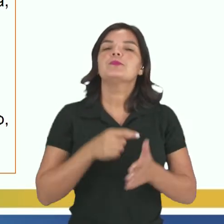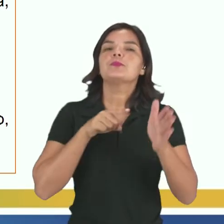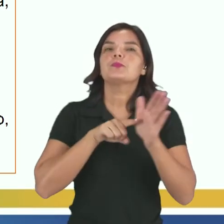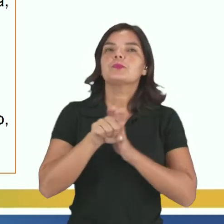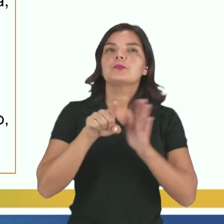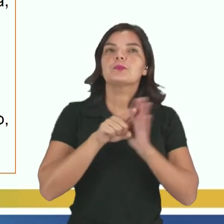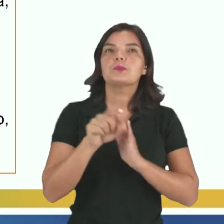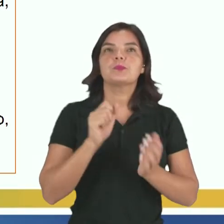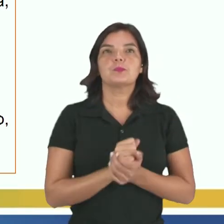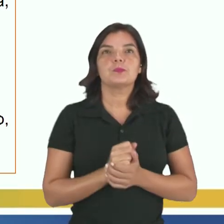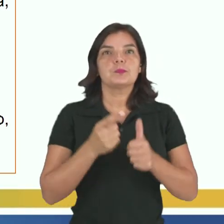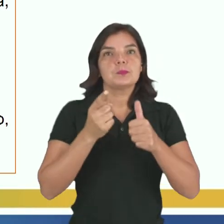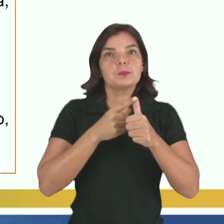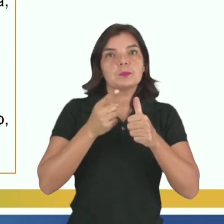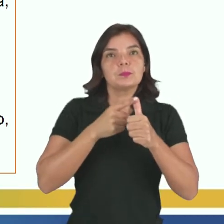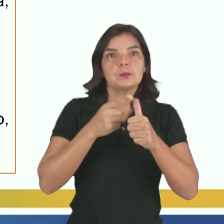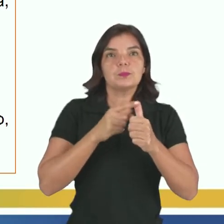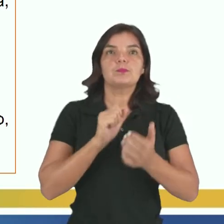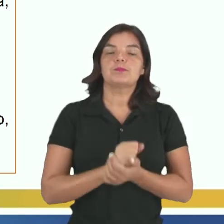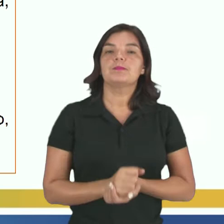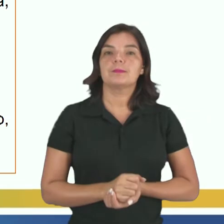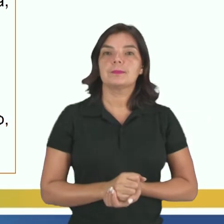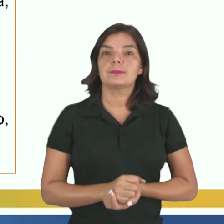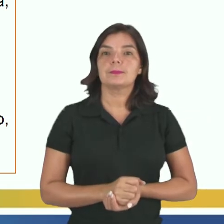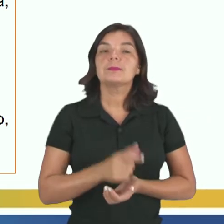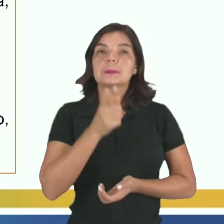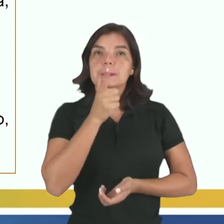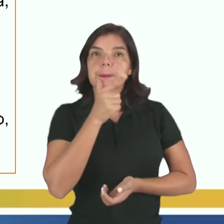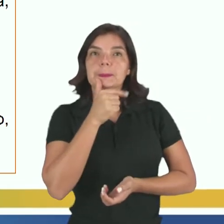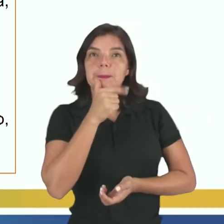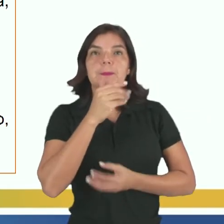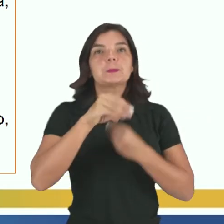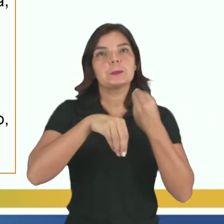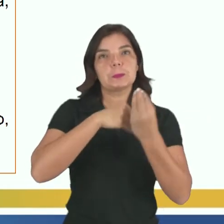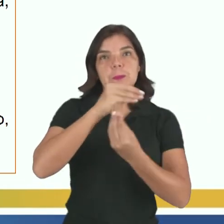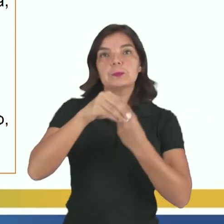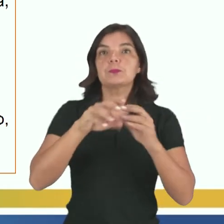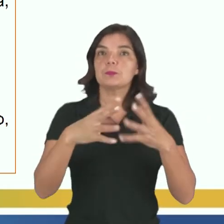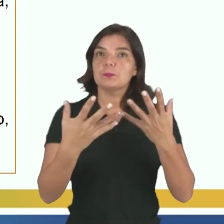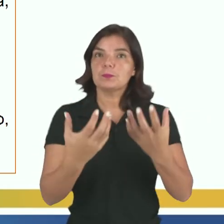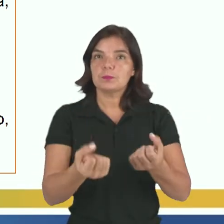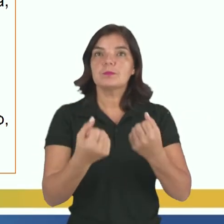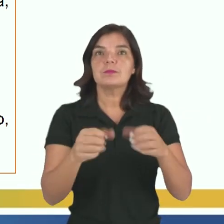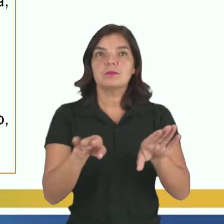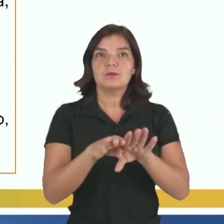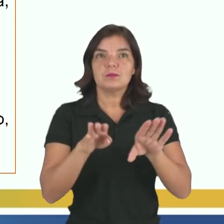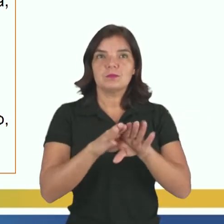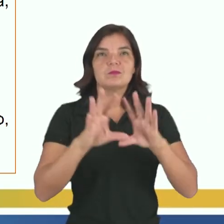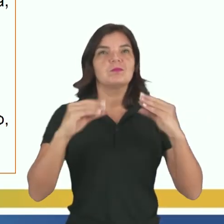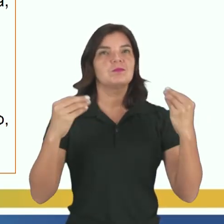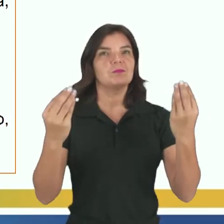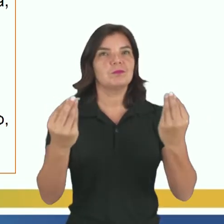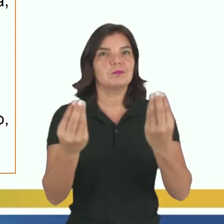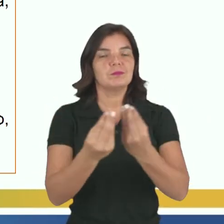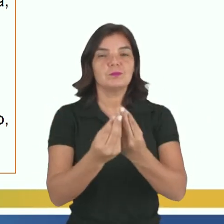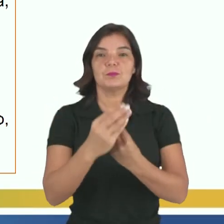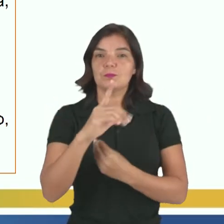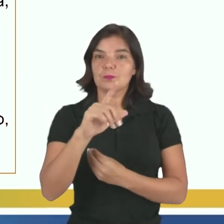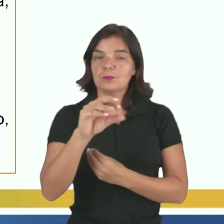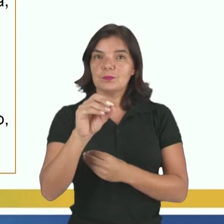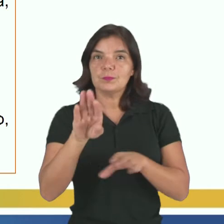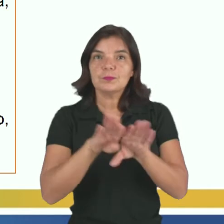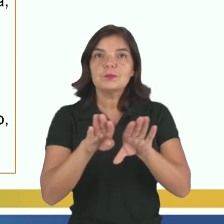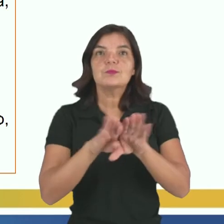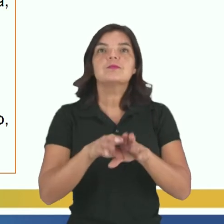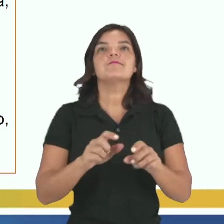pergunta, na primeira afirmativa fala o seguinte: a água potável é uma mistura, pois recebeu a adição de uma série de substâncias como o